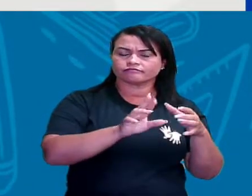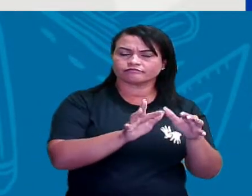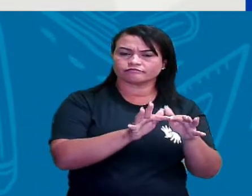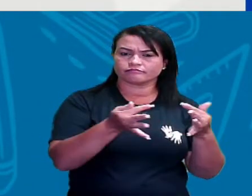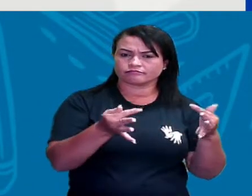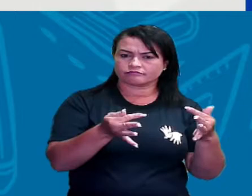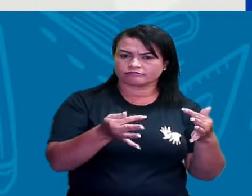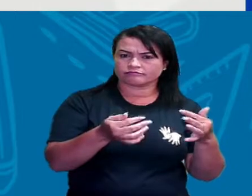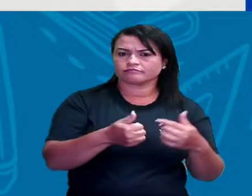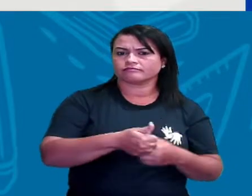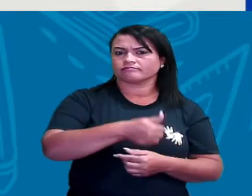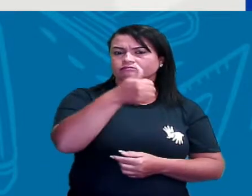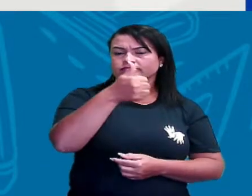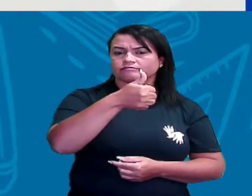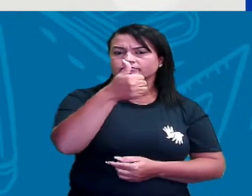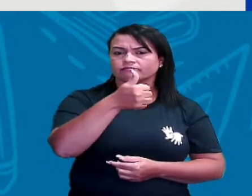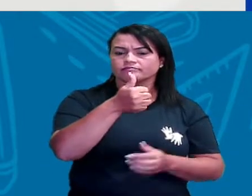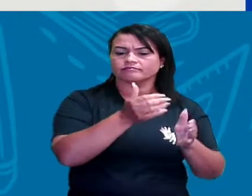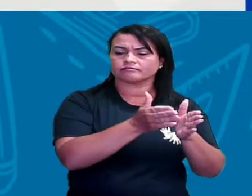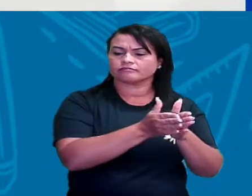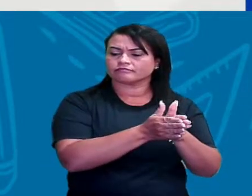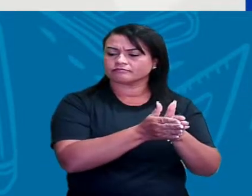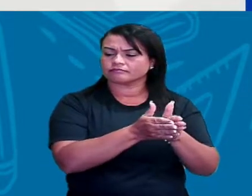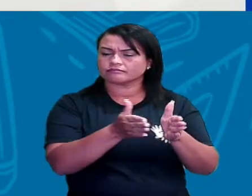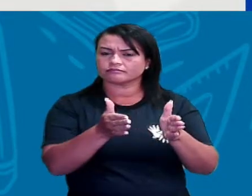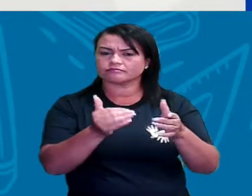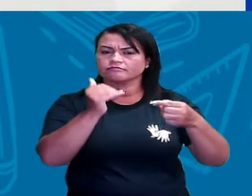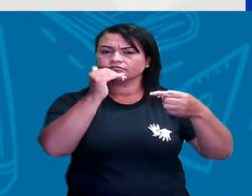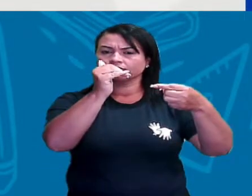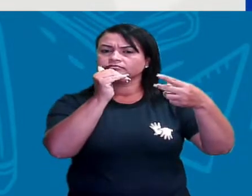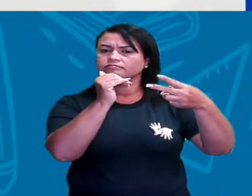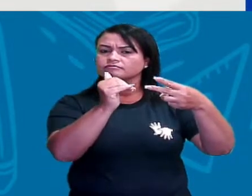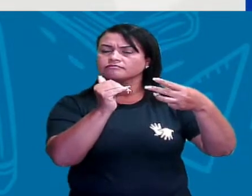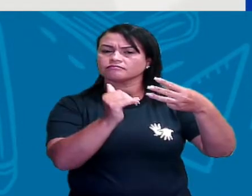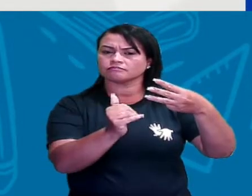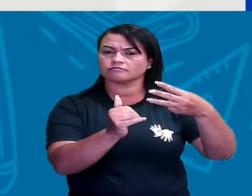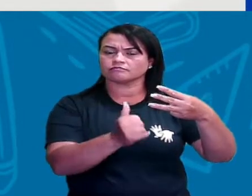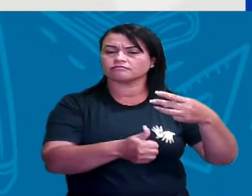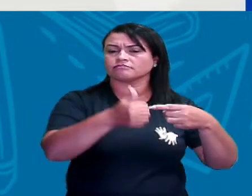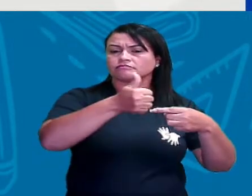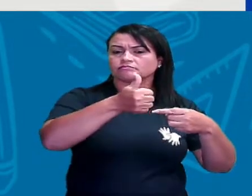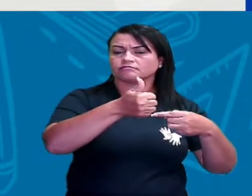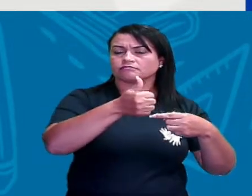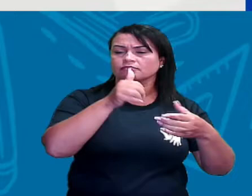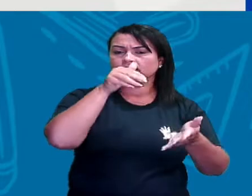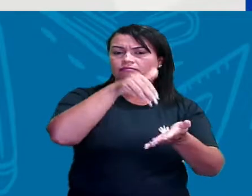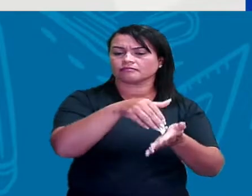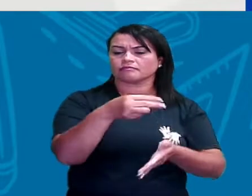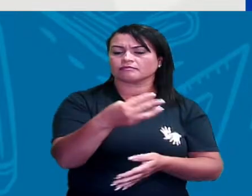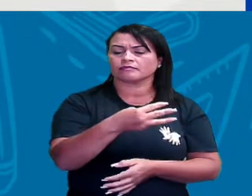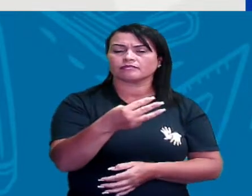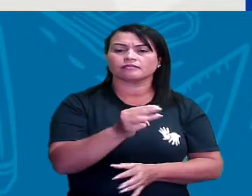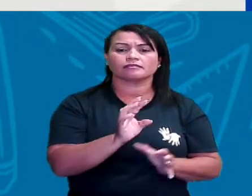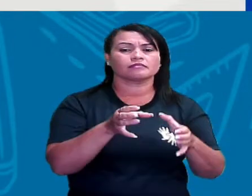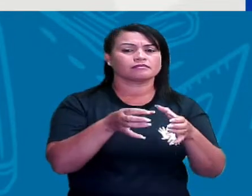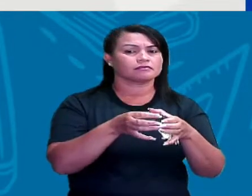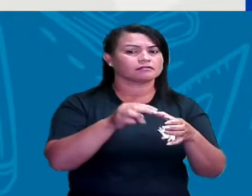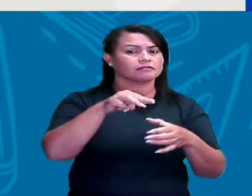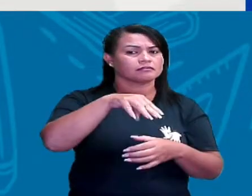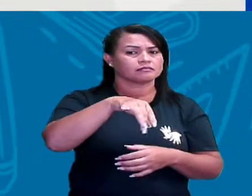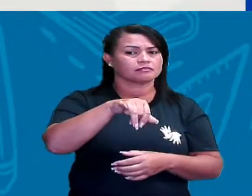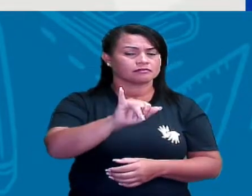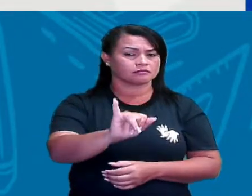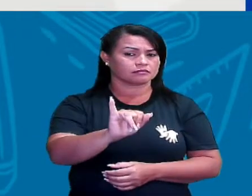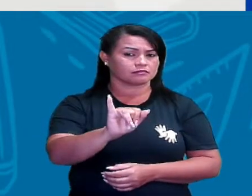primeira ordem até a terceira ordem, tá certo? A classe dos milhares está onde? Está da quarta